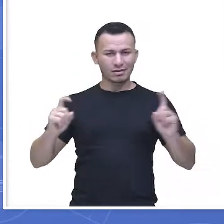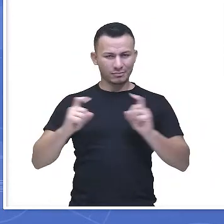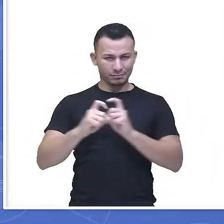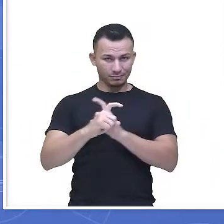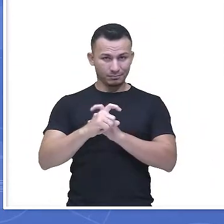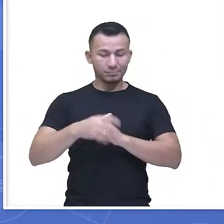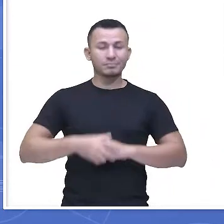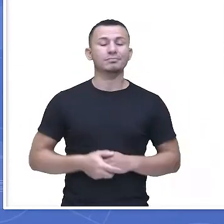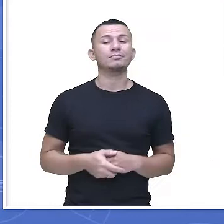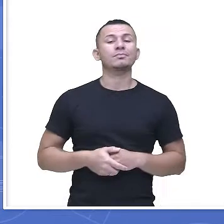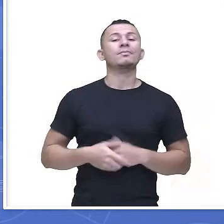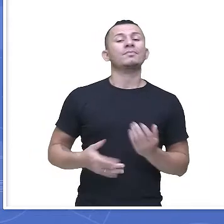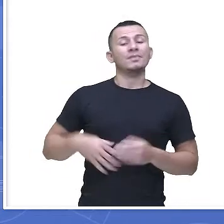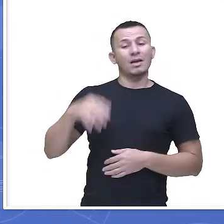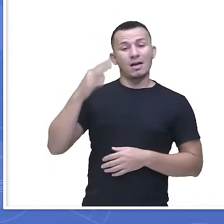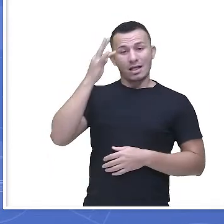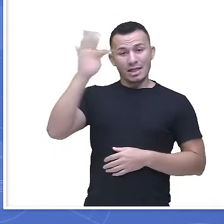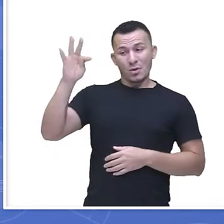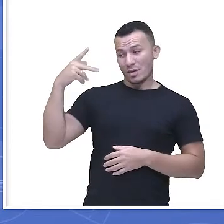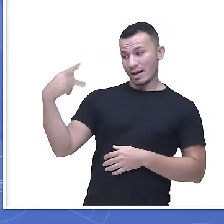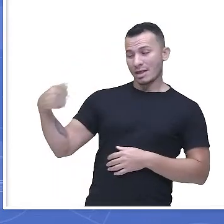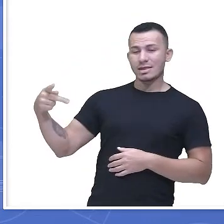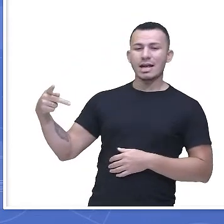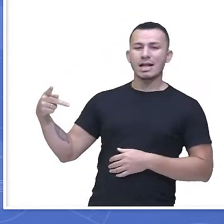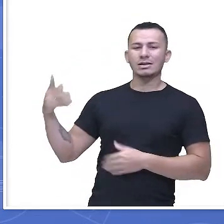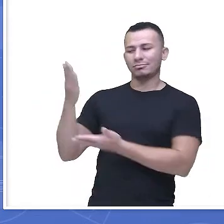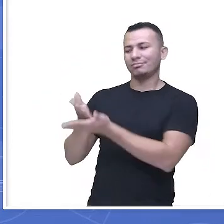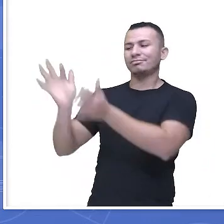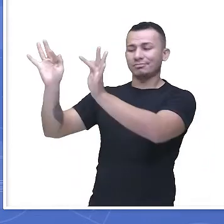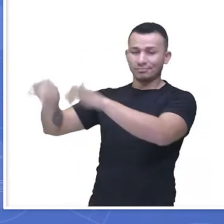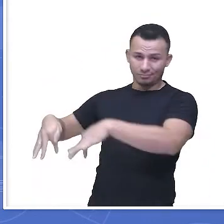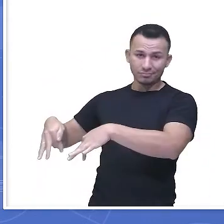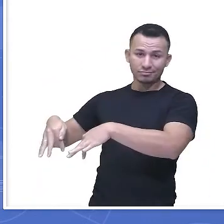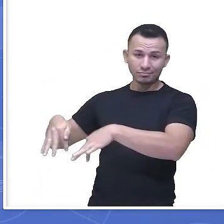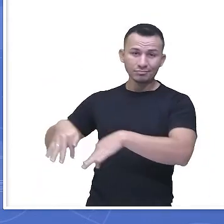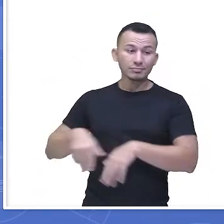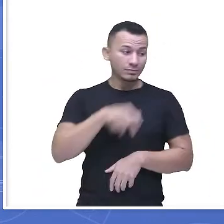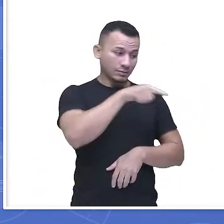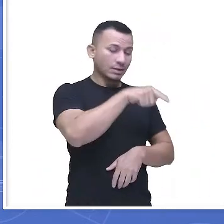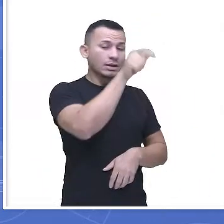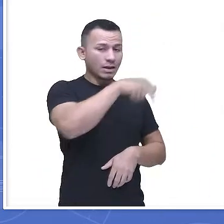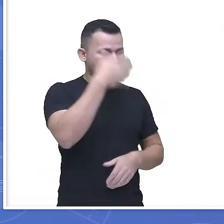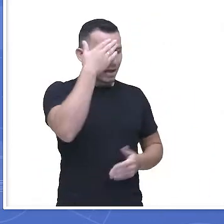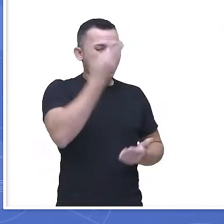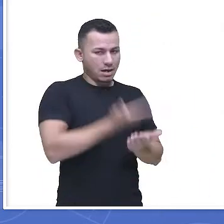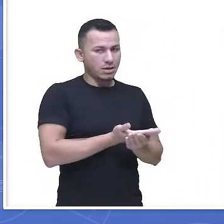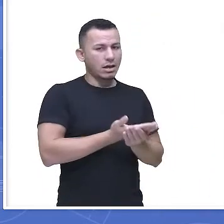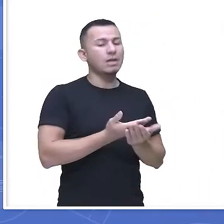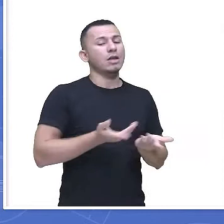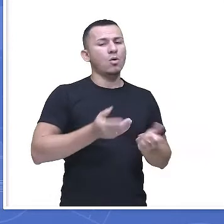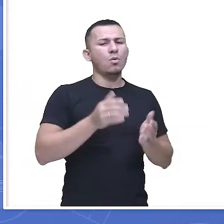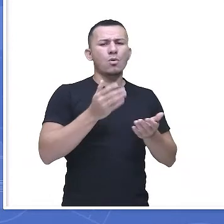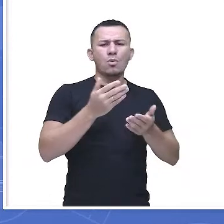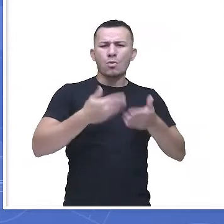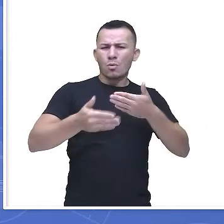da abiogênese foi derrubada completamente e ficou certo de que todo organismo